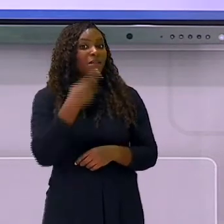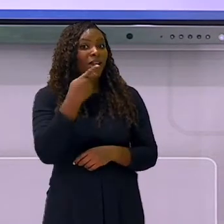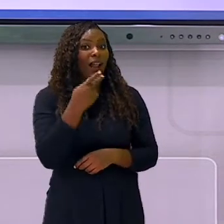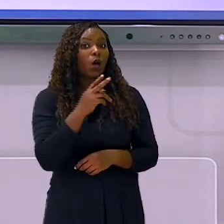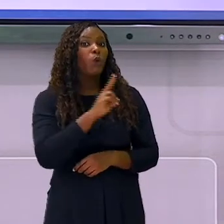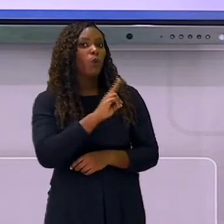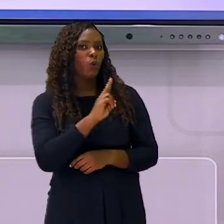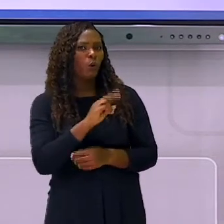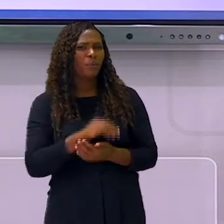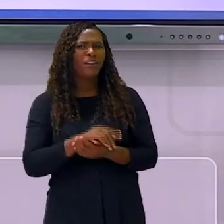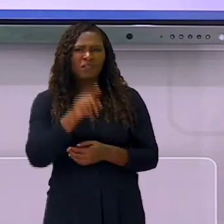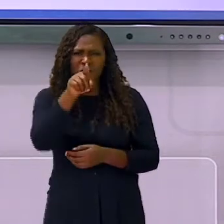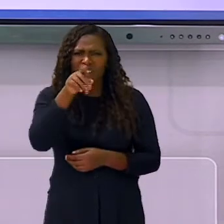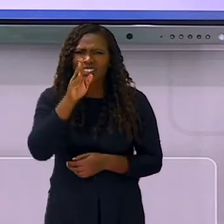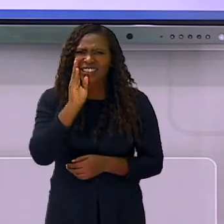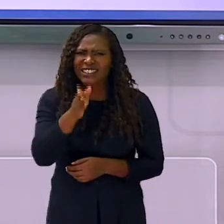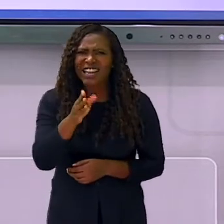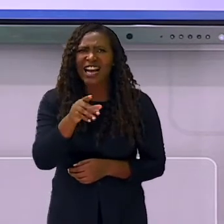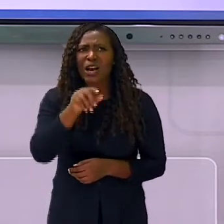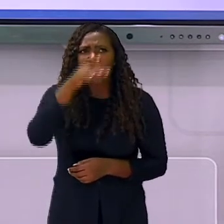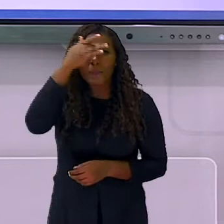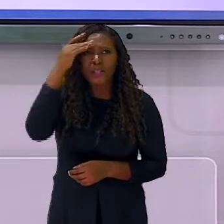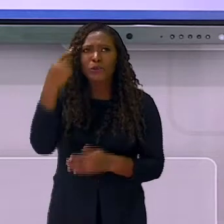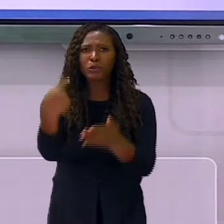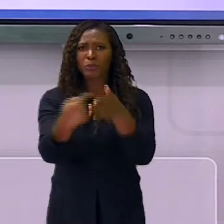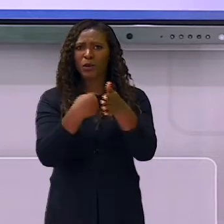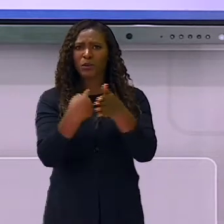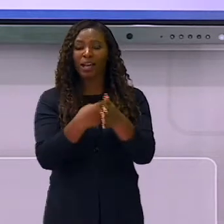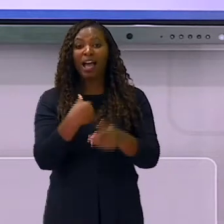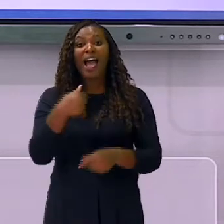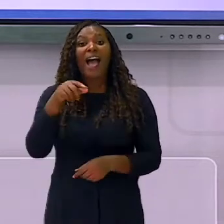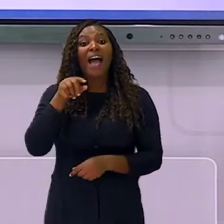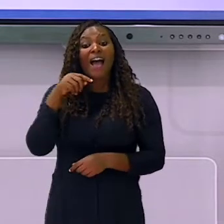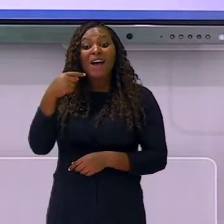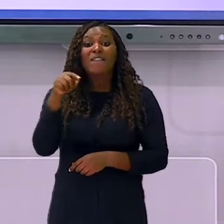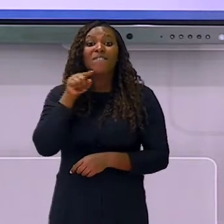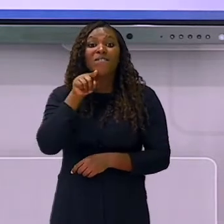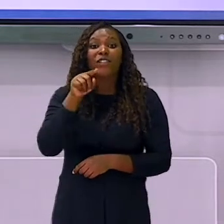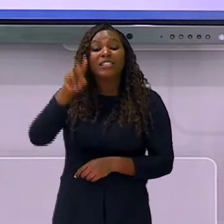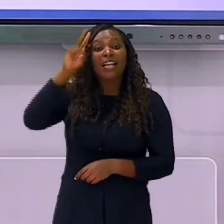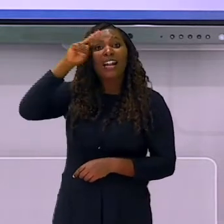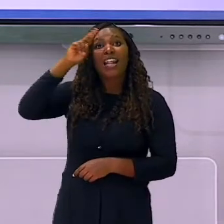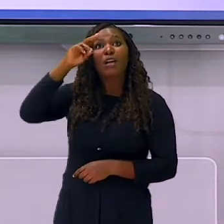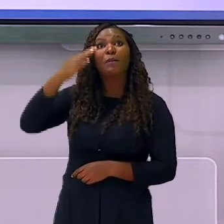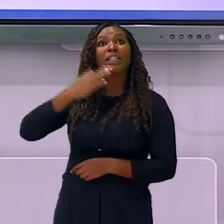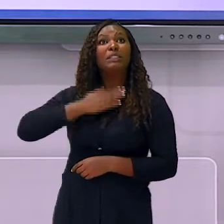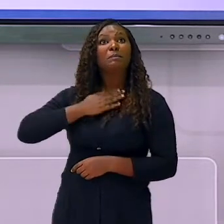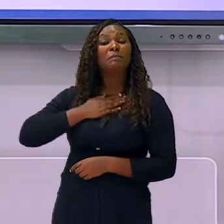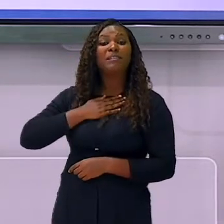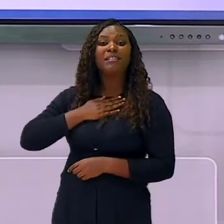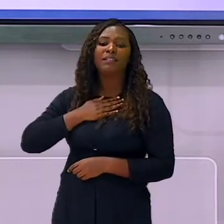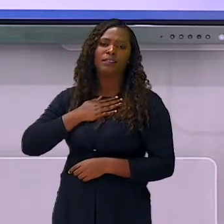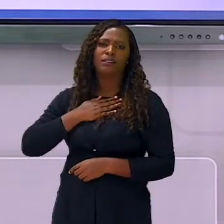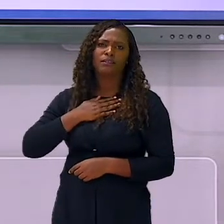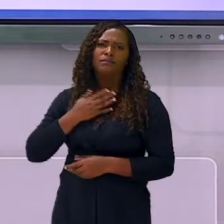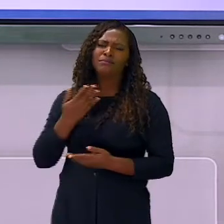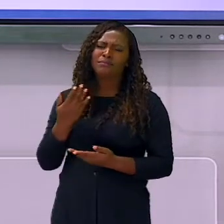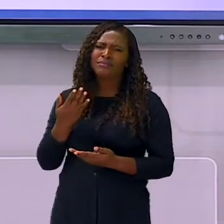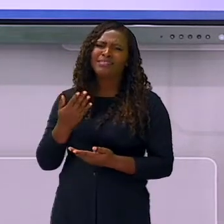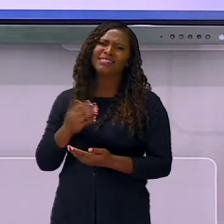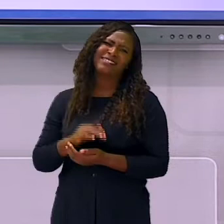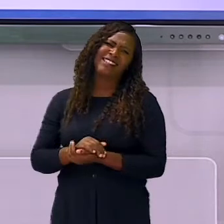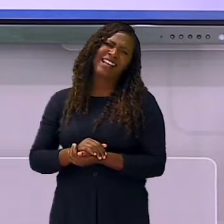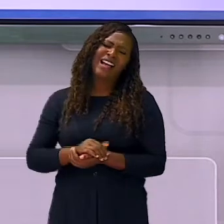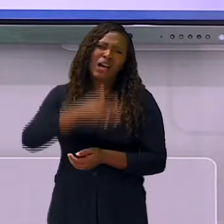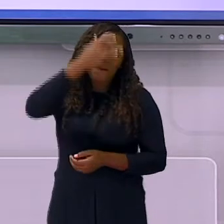mim? Pois é, e para a pessoa com deficiência visual é ainda pior, pois nem sempre ela vai